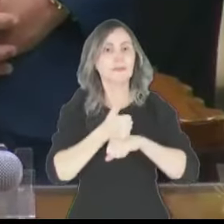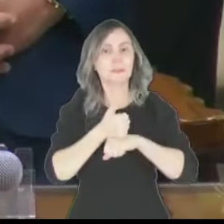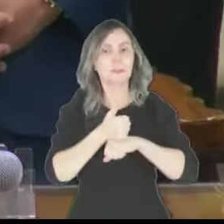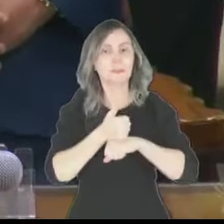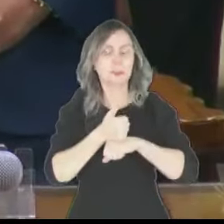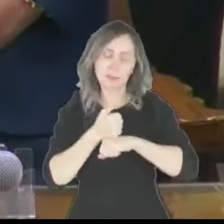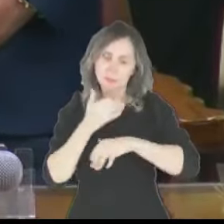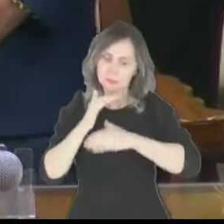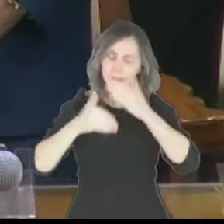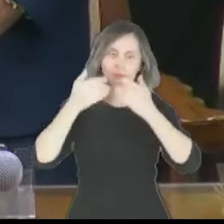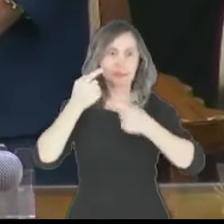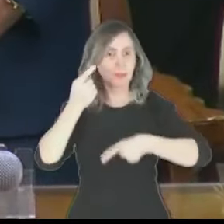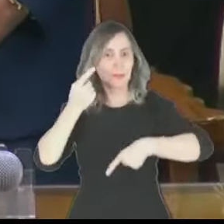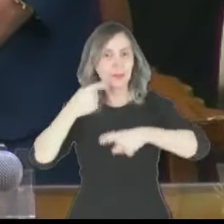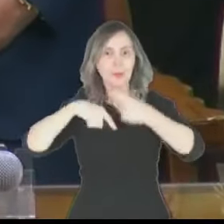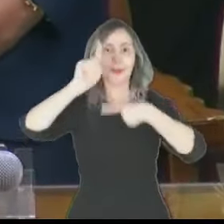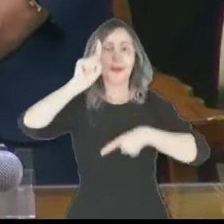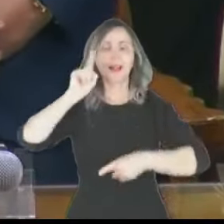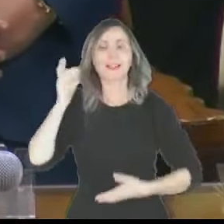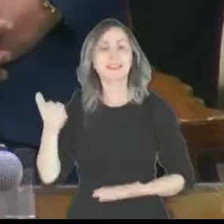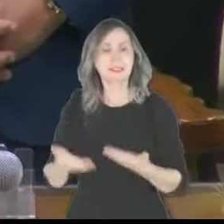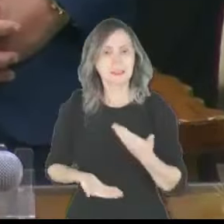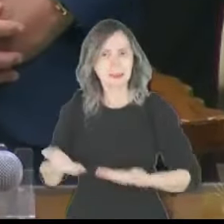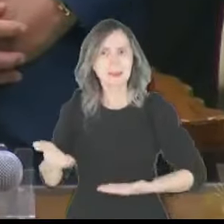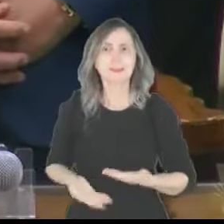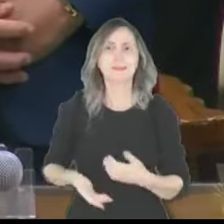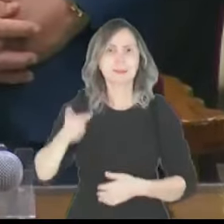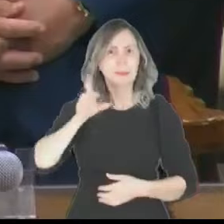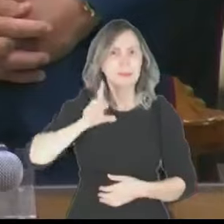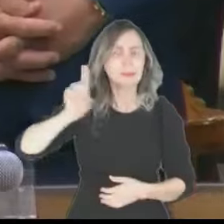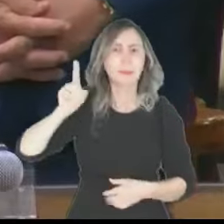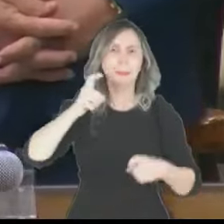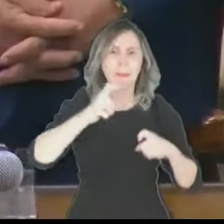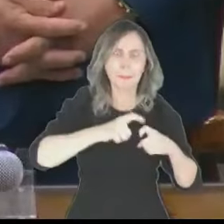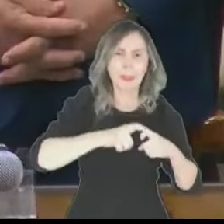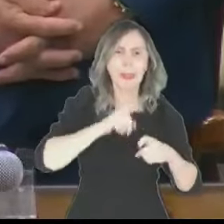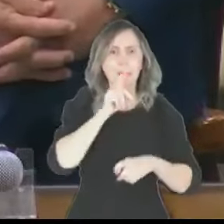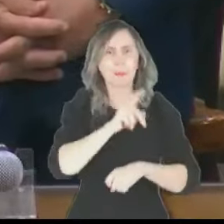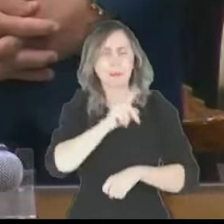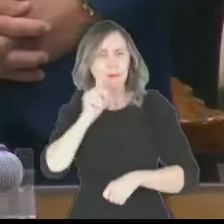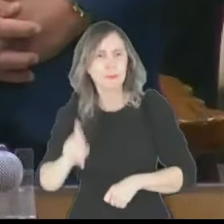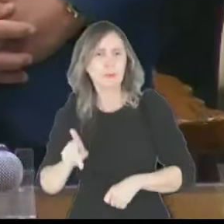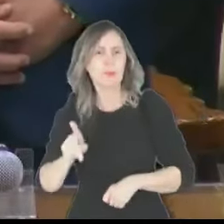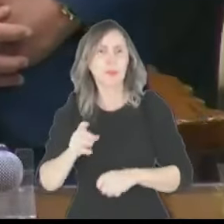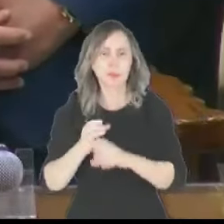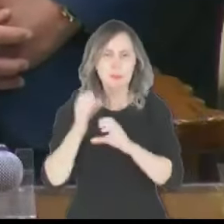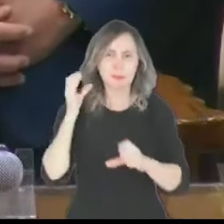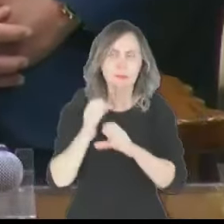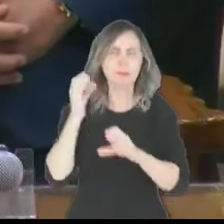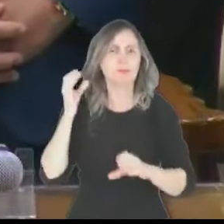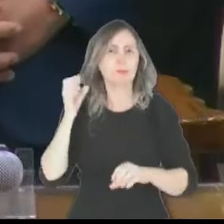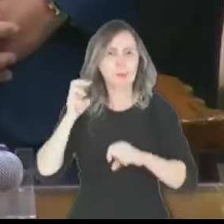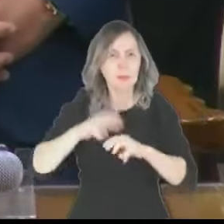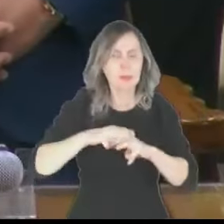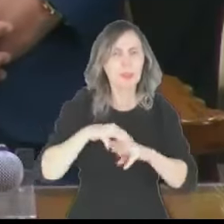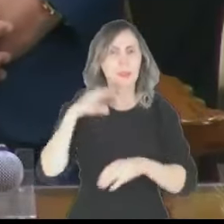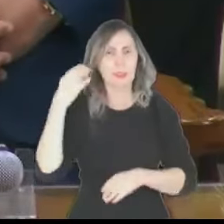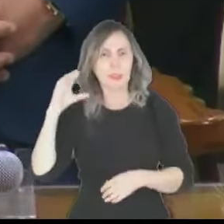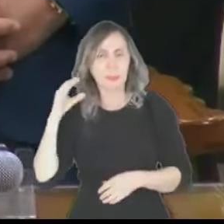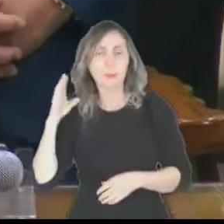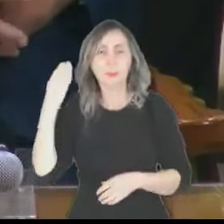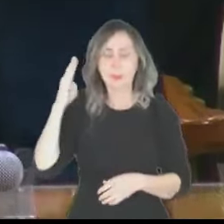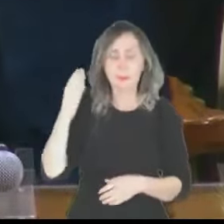sucedido Para servir a Deus Você que quer ser Médico Professor Pedagogo Advogado Engenheiro Matemático Cientista Biólogo Vem